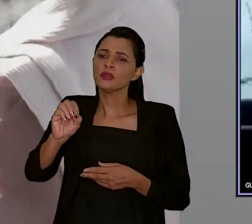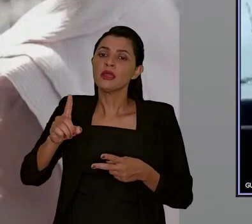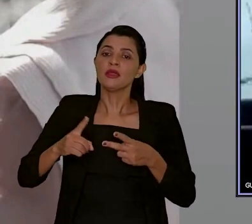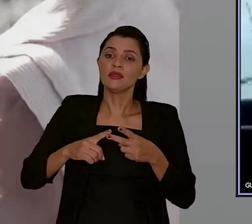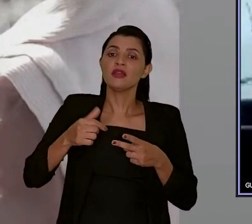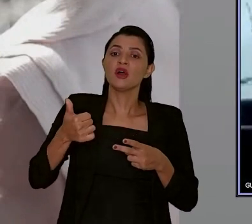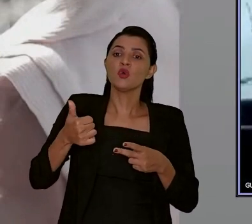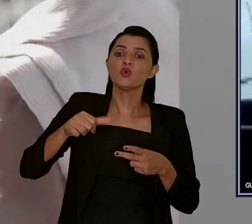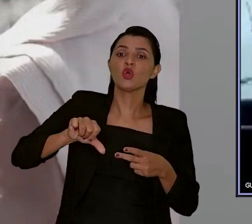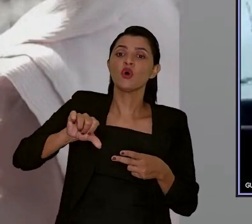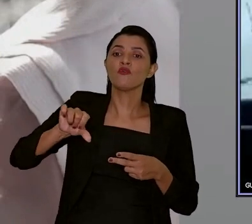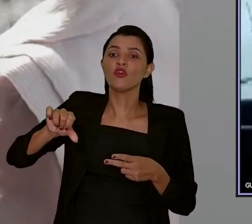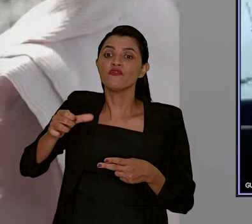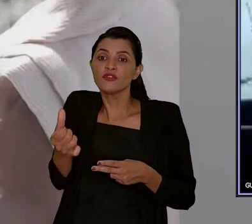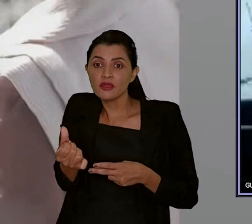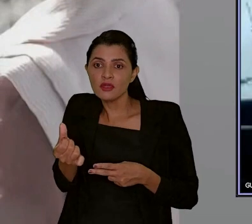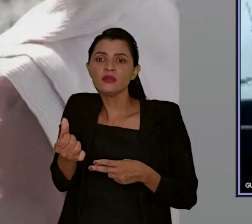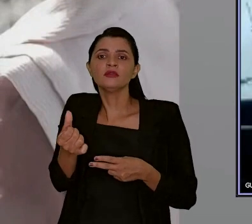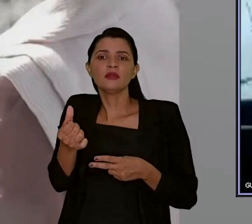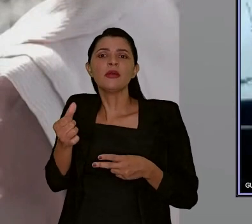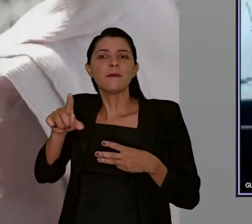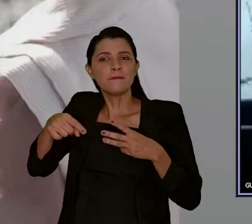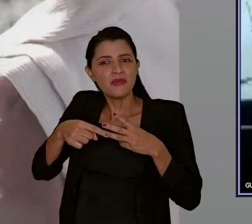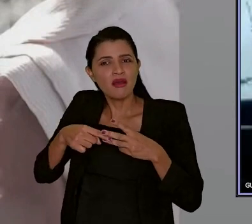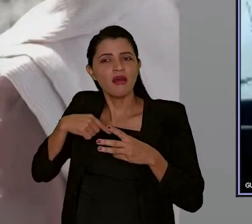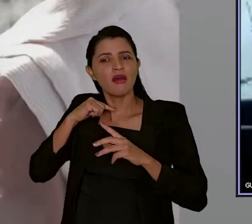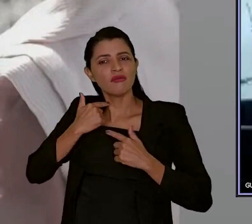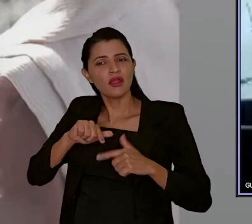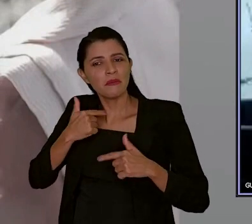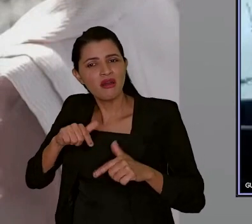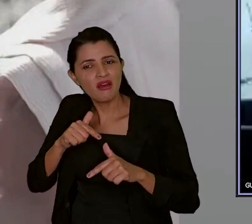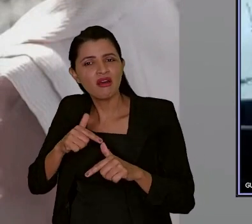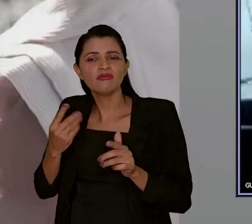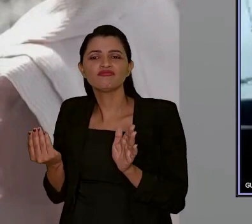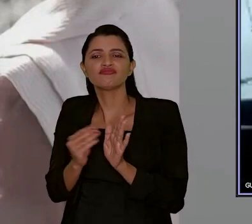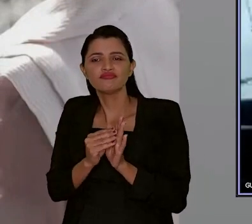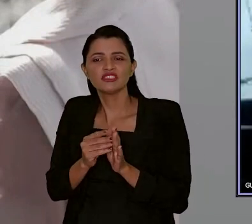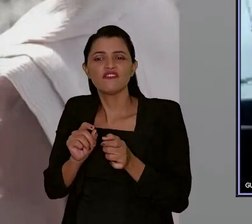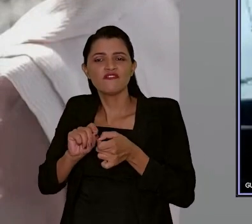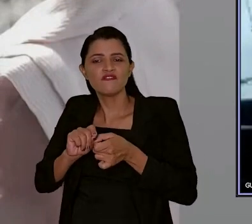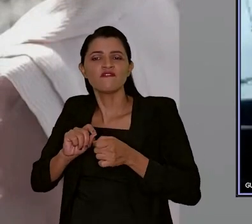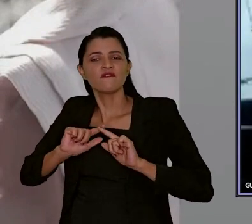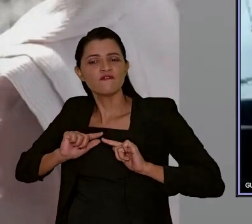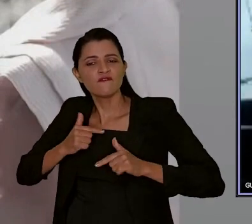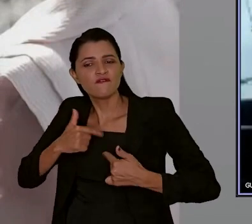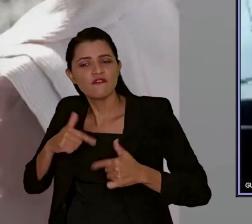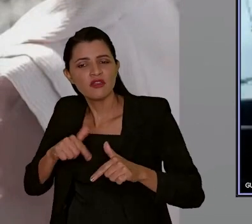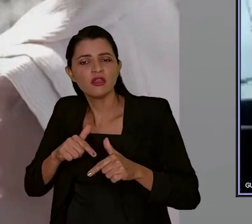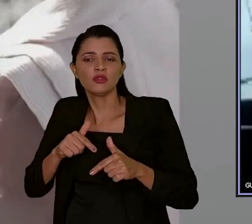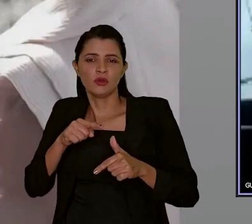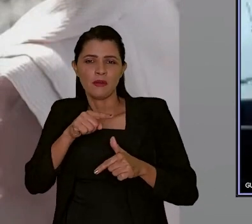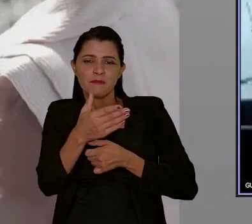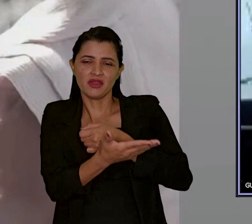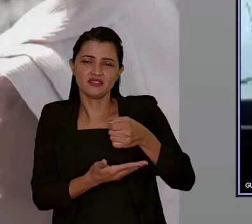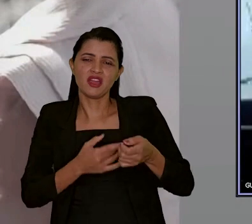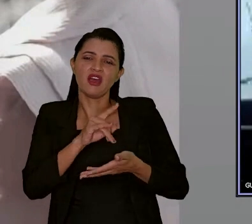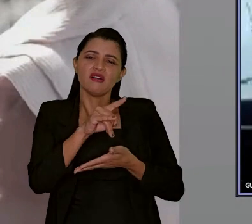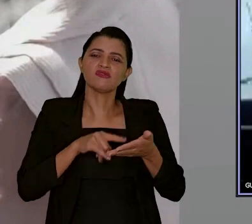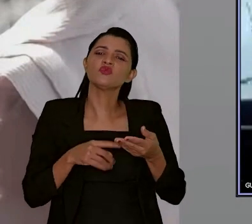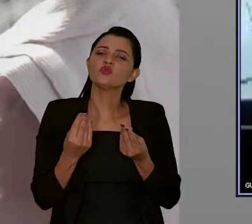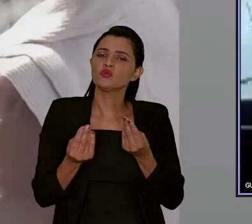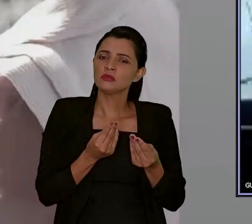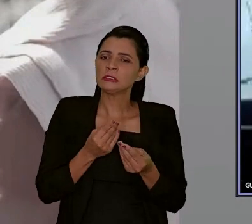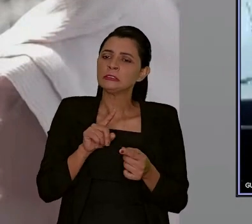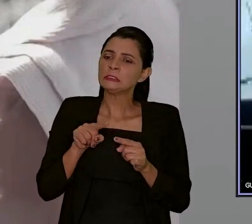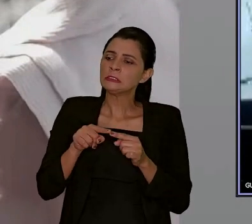os trabalhos que a Conferência da Haia tem realizado em torno da Convenção, no sentido de estimular